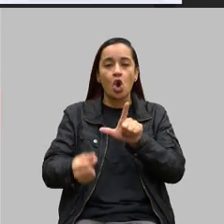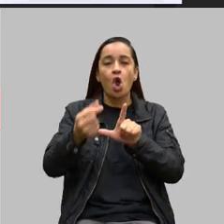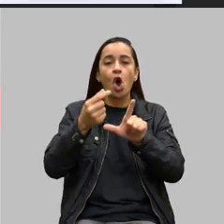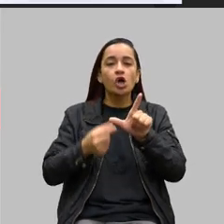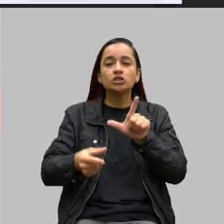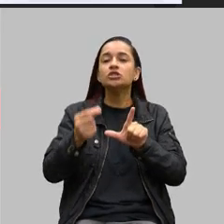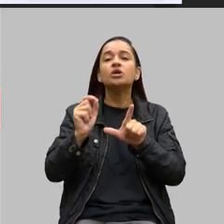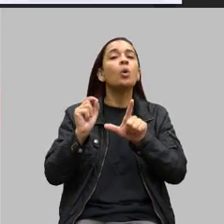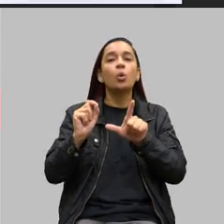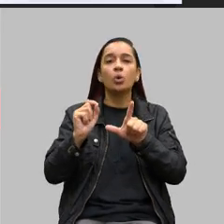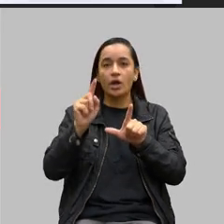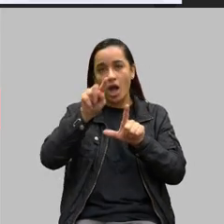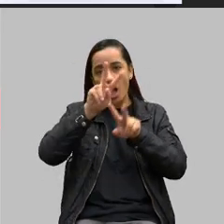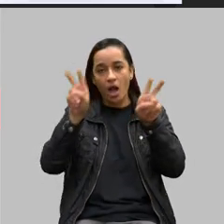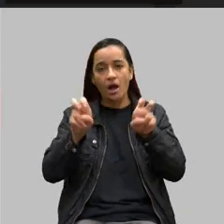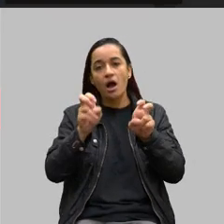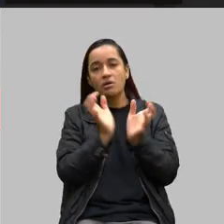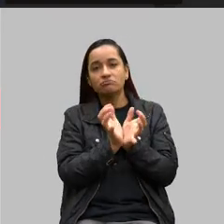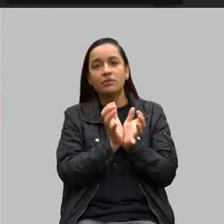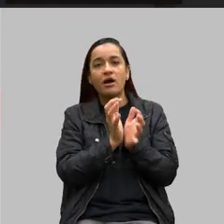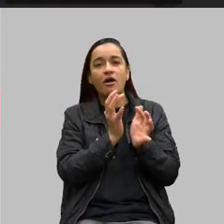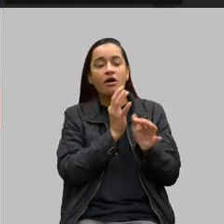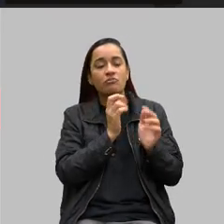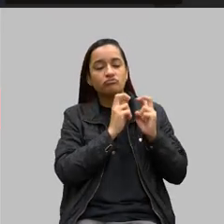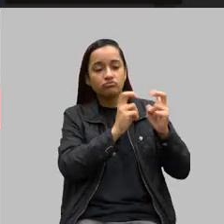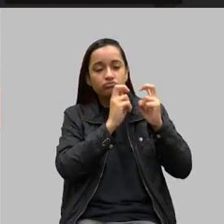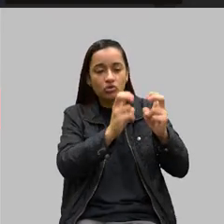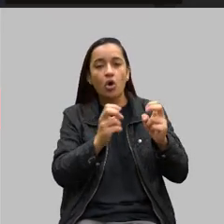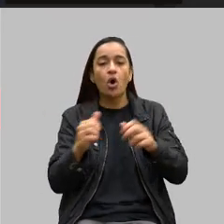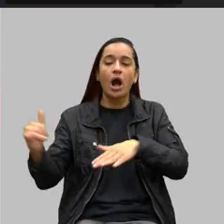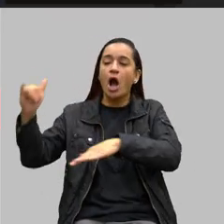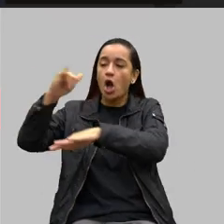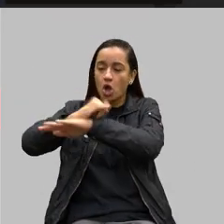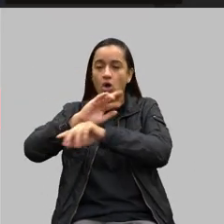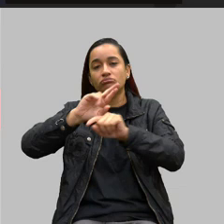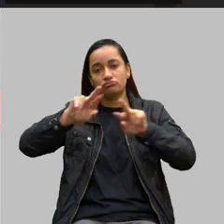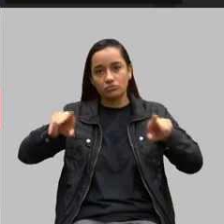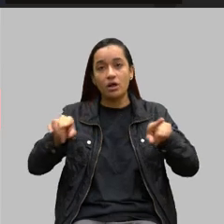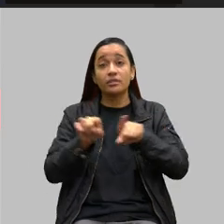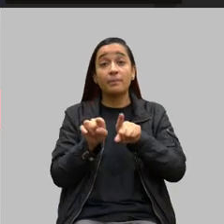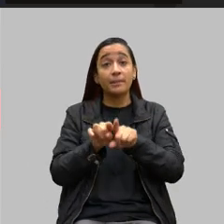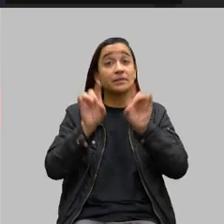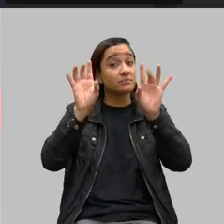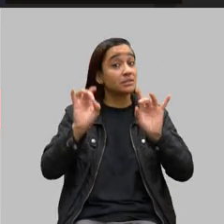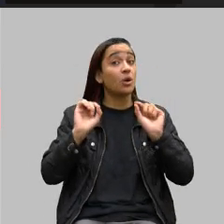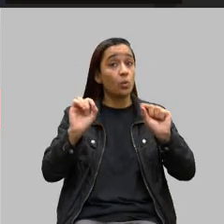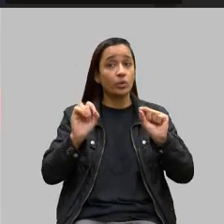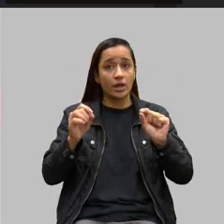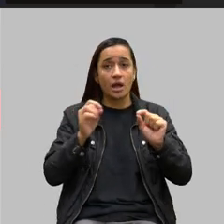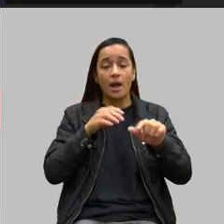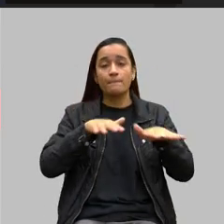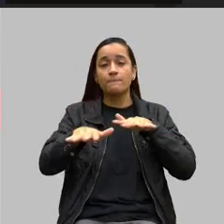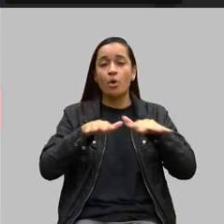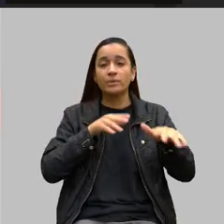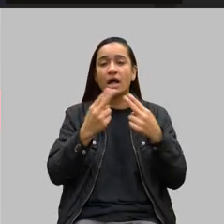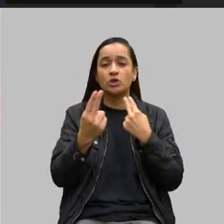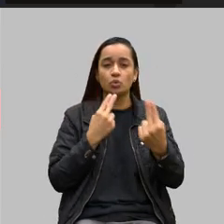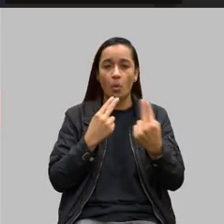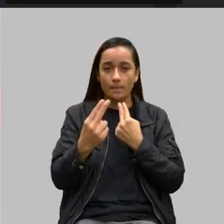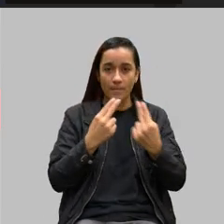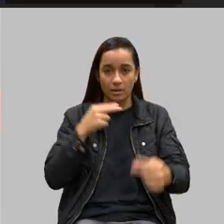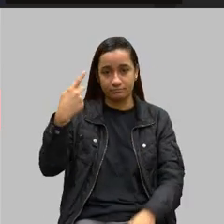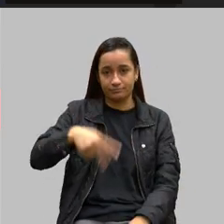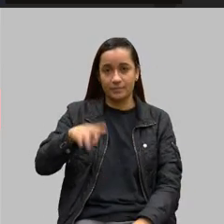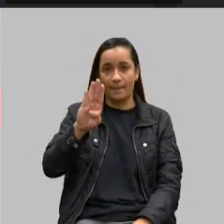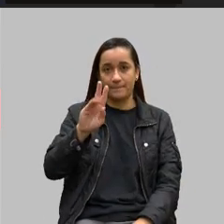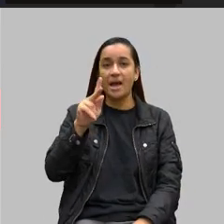falei aquaviária os aeródromos mas eu queria fazer um destaque em especial em relação à mobilidade urbana né Belo Horizonte